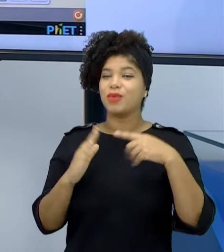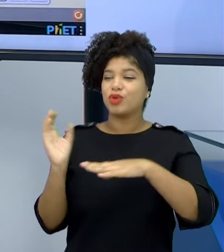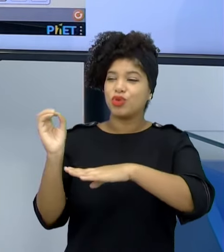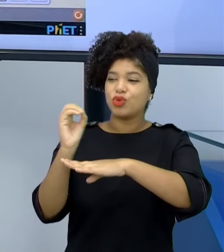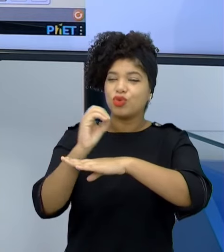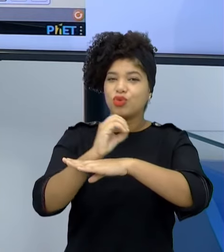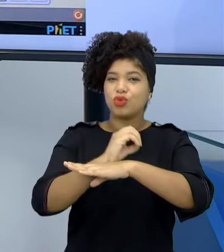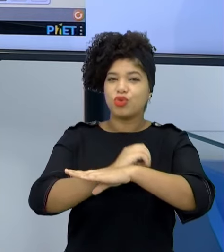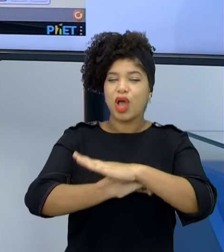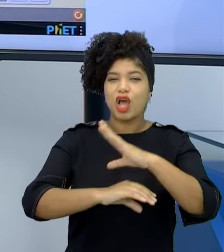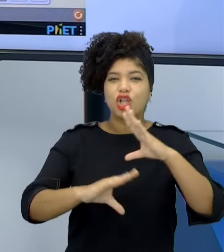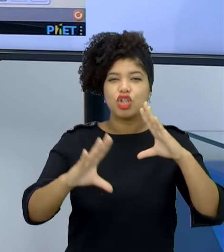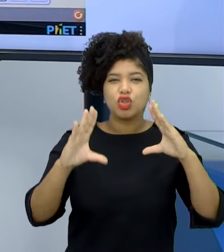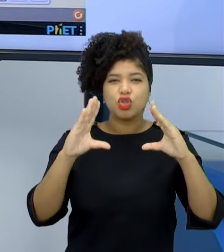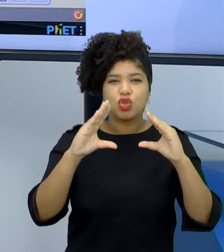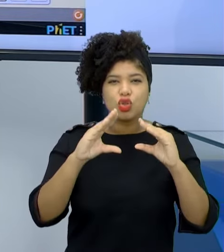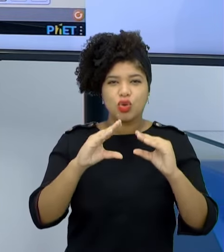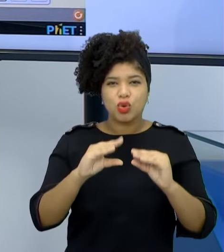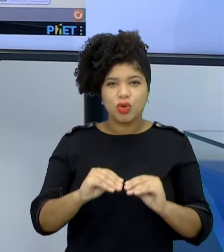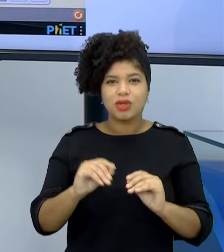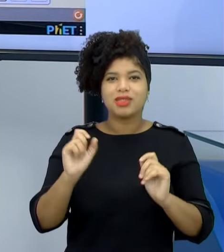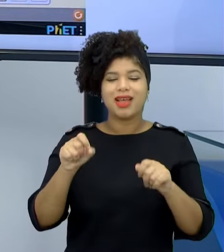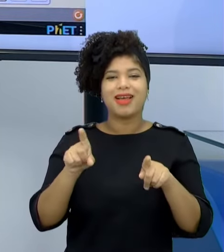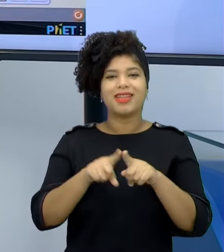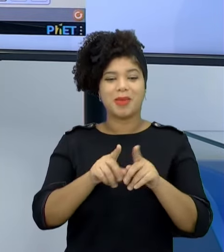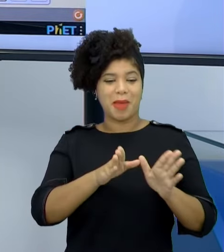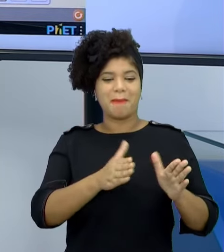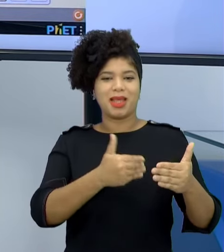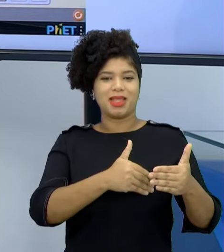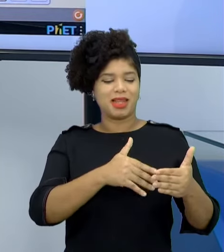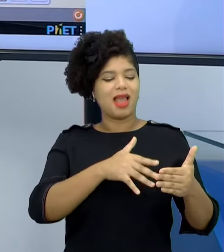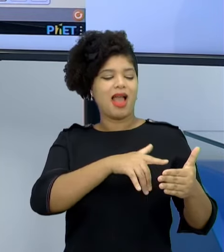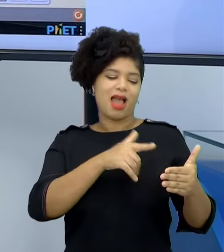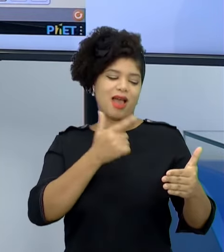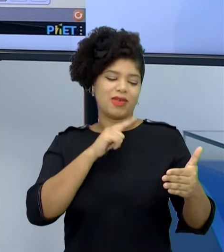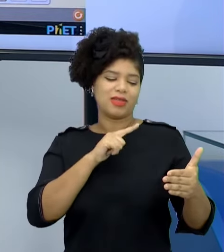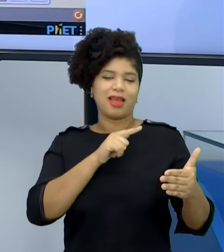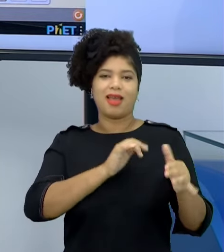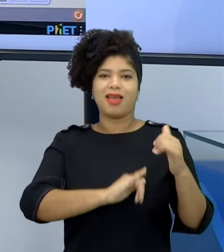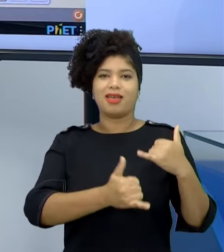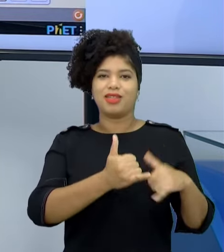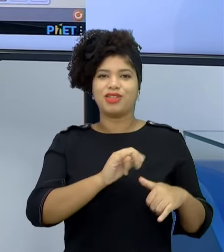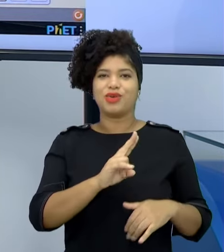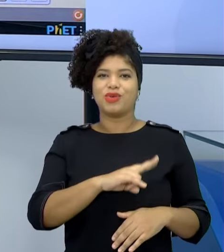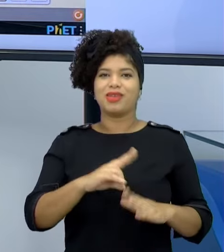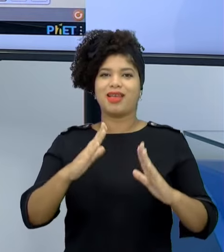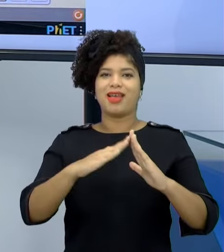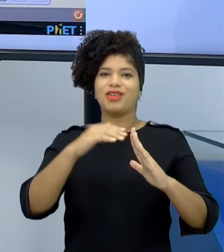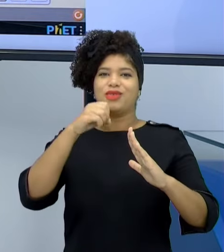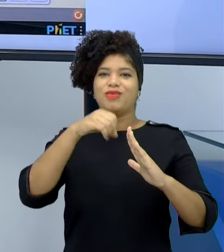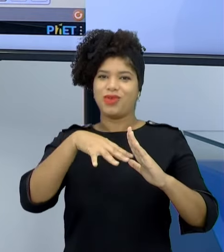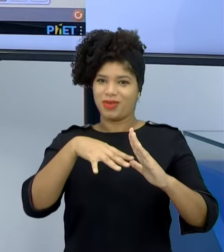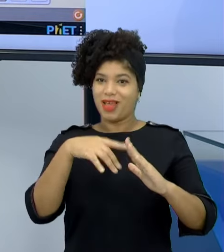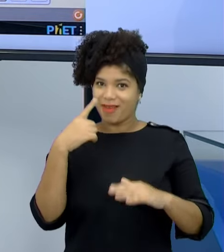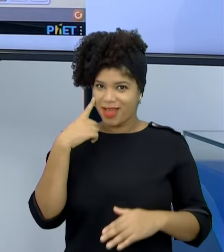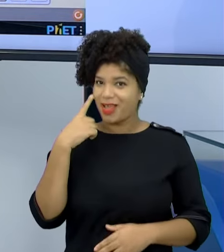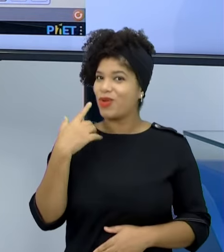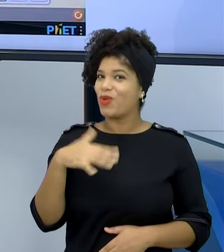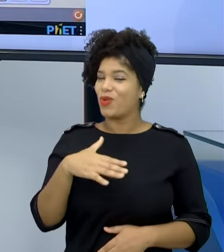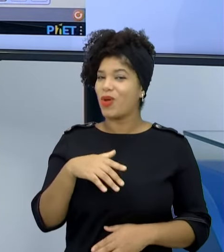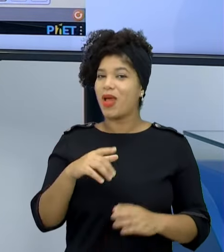vantagem. Energia luminosa do sol durante o dia, célula fotovoltaica, bateria, energia luminosa à